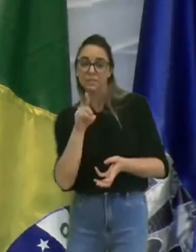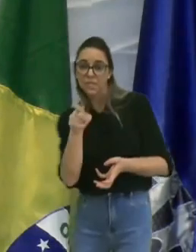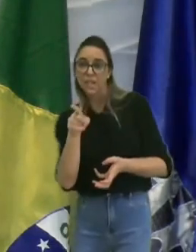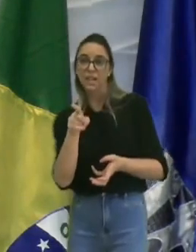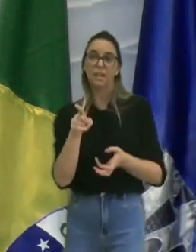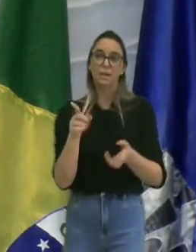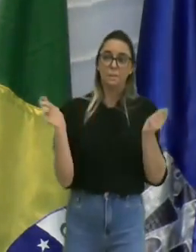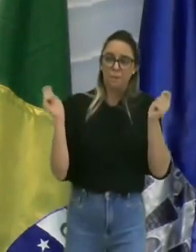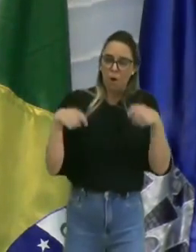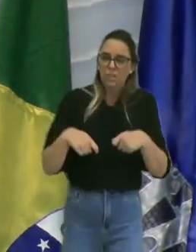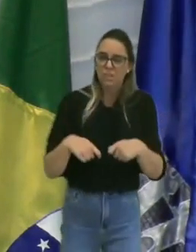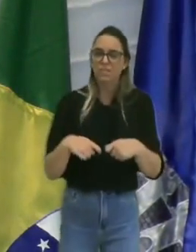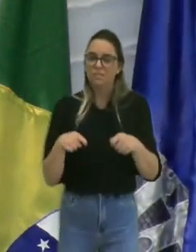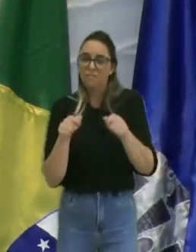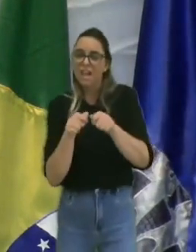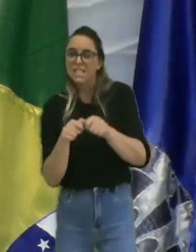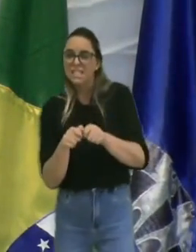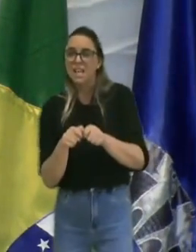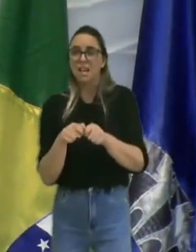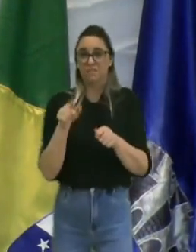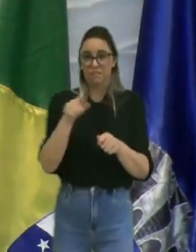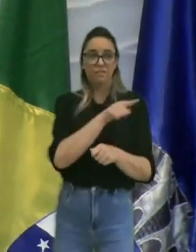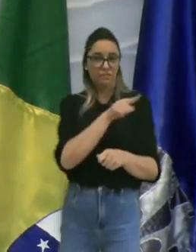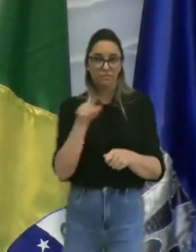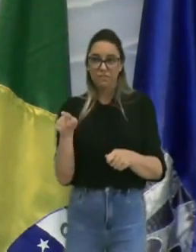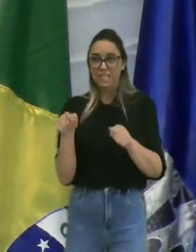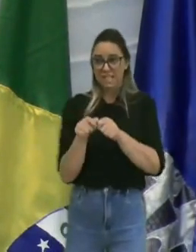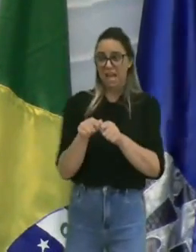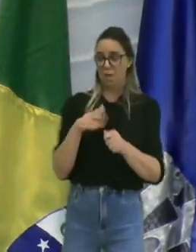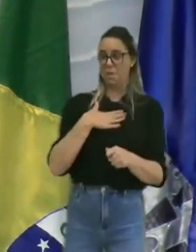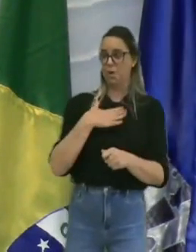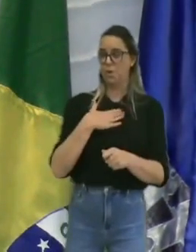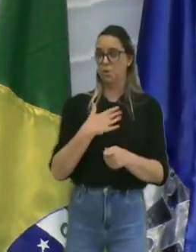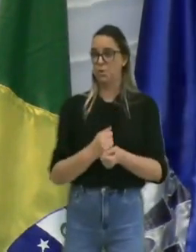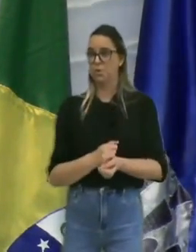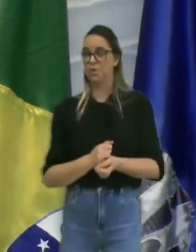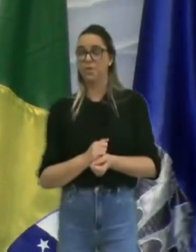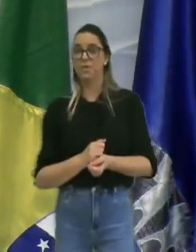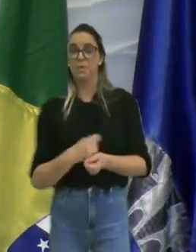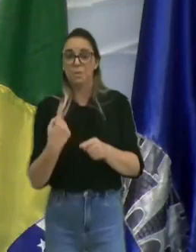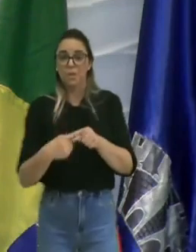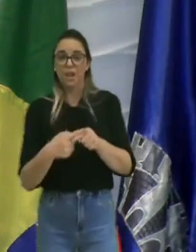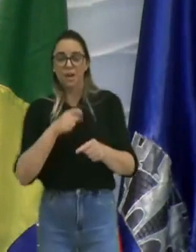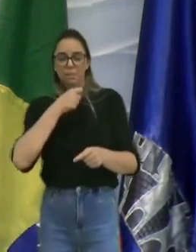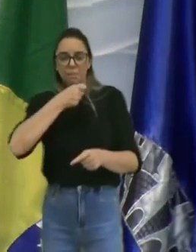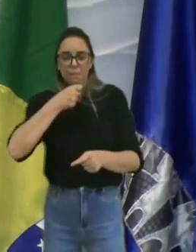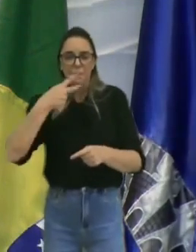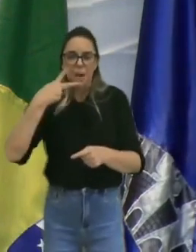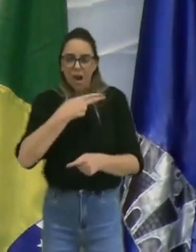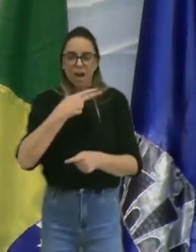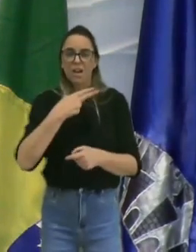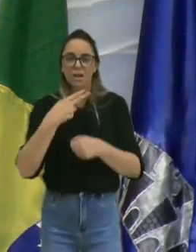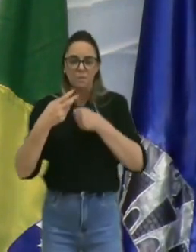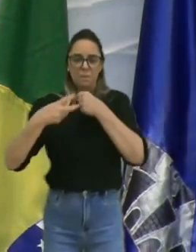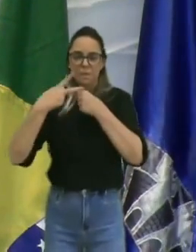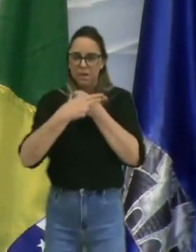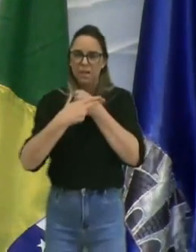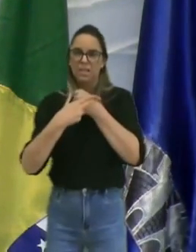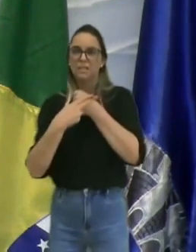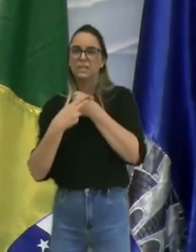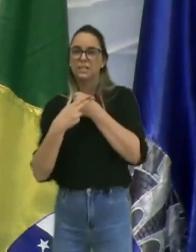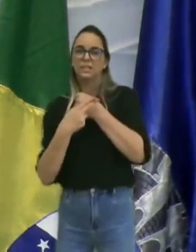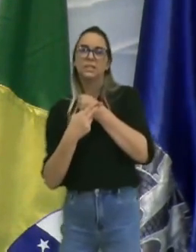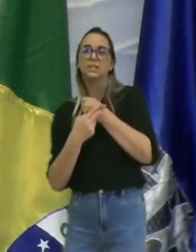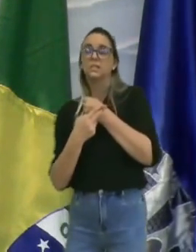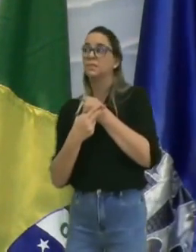capacidade de fazer o que vocês fizeram comigo, com ele. Porque ele te ligou o microfone da gente aqui, quer ser o maioral, sem ser nada. Eu